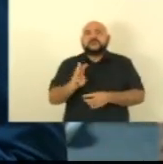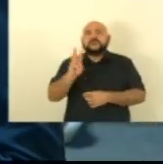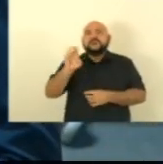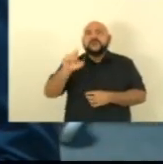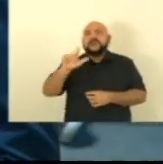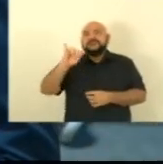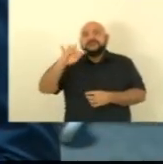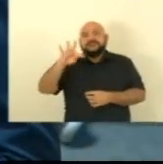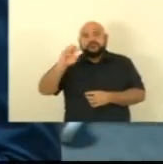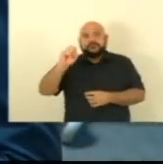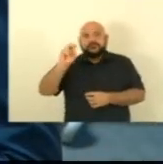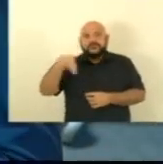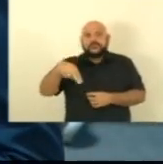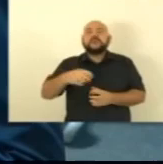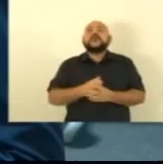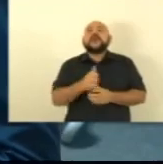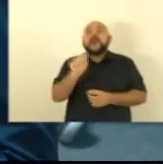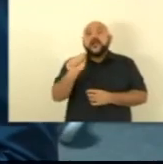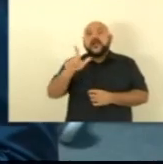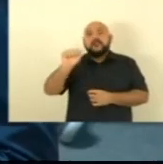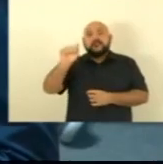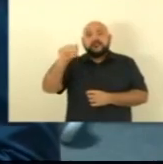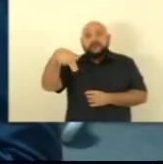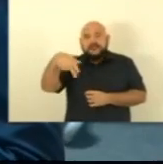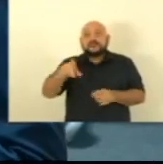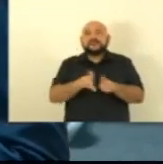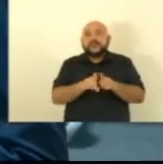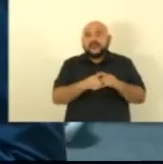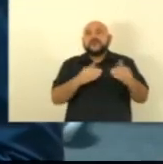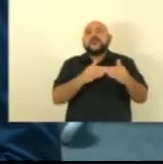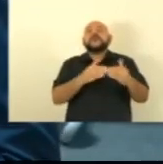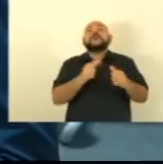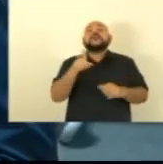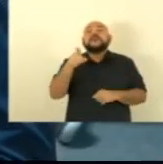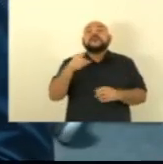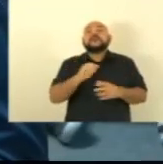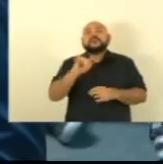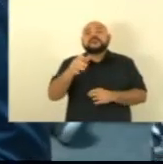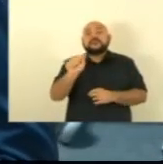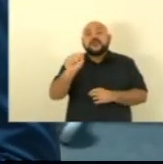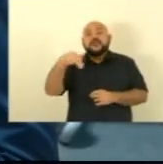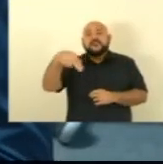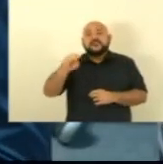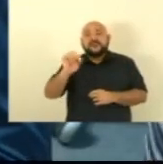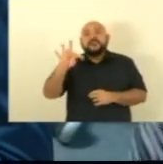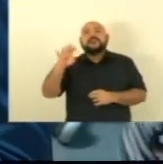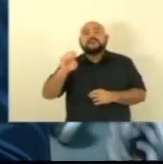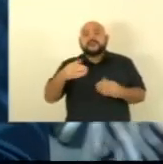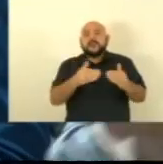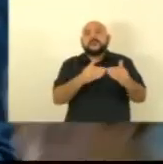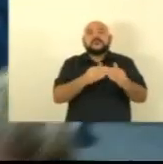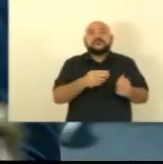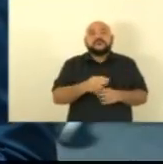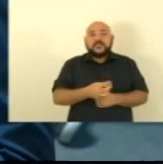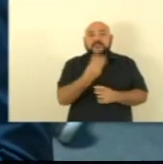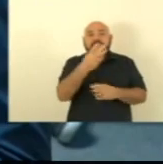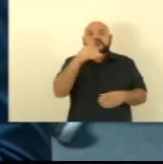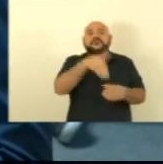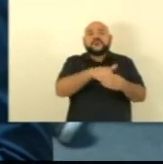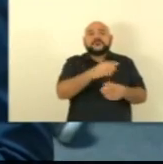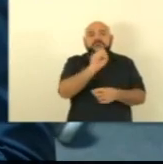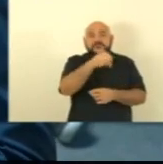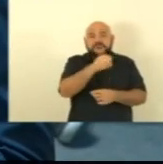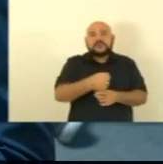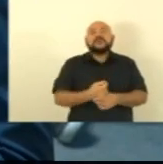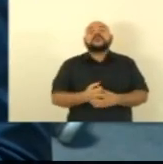deputado Alan Ferreira. Deputado Alan Ferreira também com o relator, deputado Janete Sá, também com o relator. 3 votos sim, nem ou não, aprovado na Comissão de